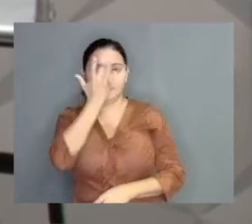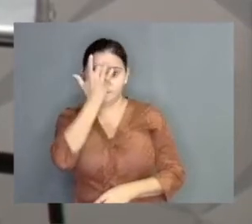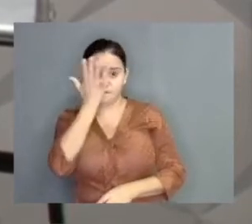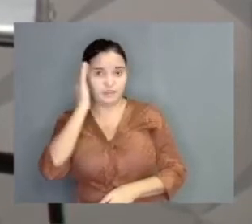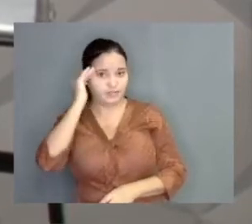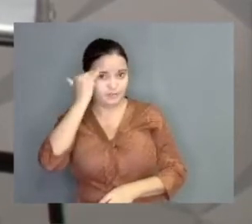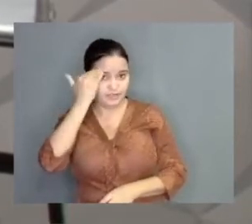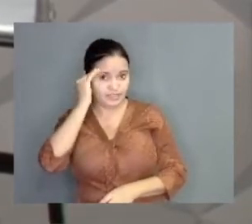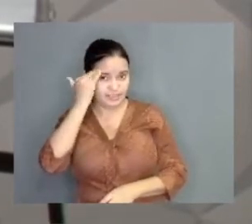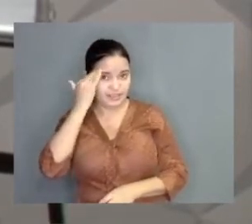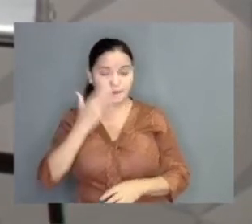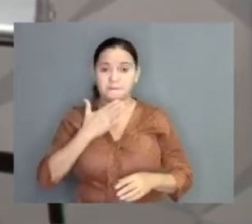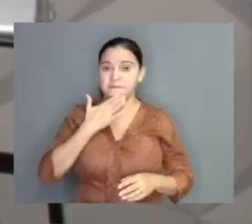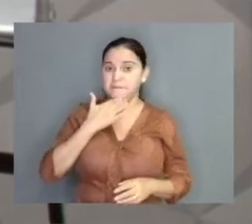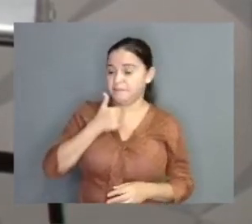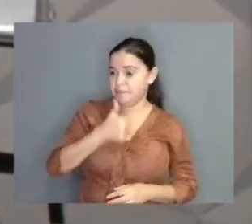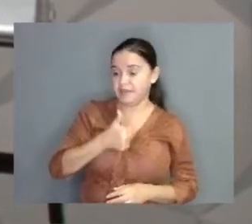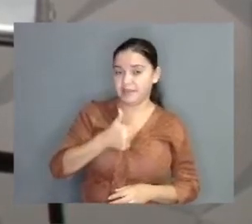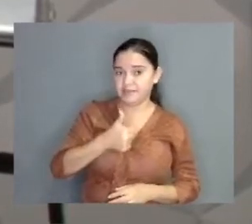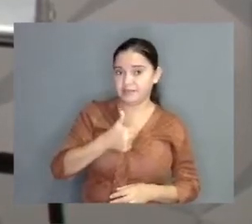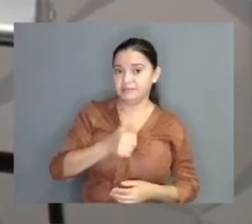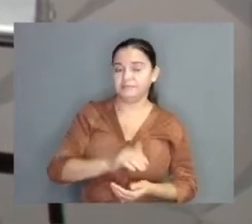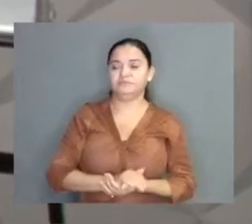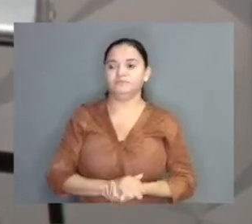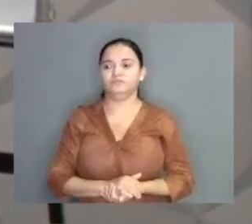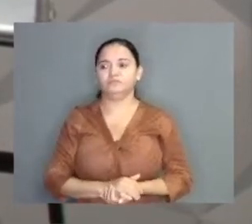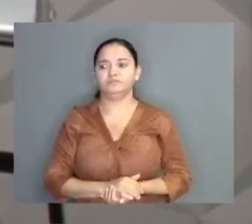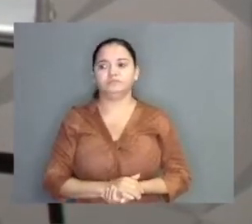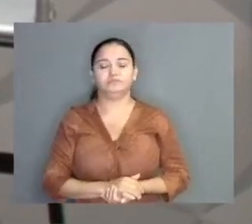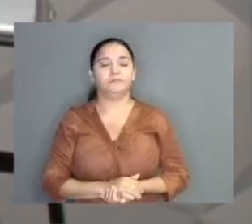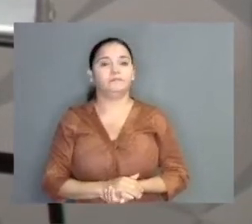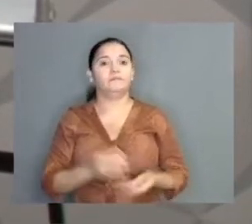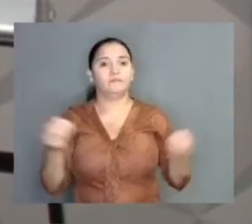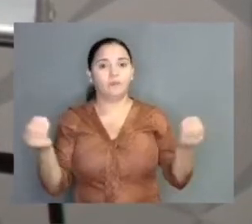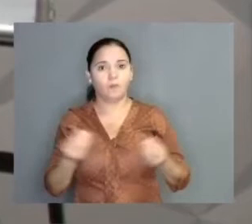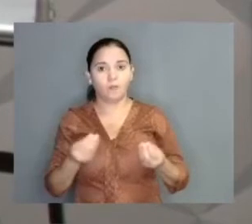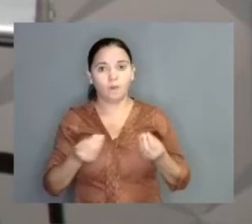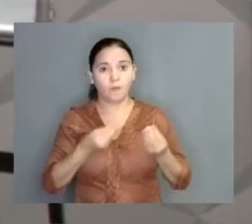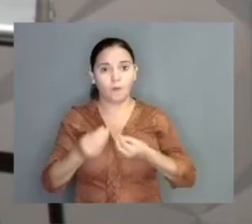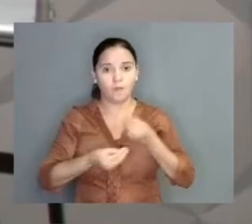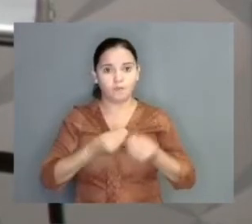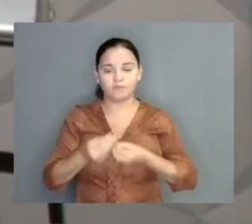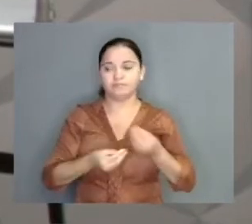beleza? Então, ó, primeira propriedade, eu vou exemplificar com 1